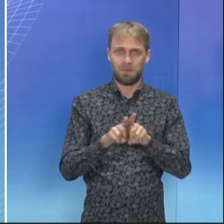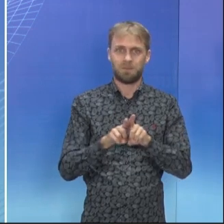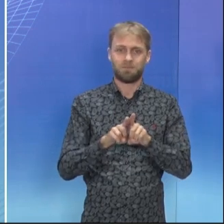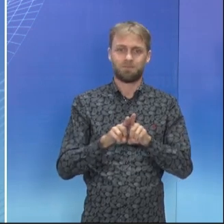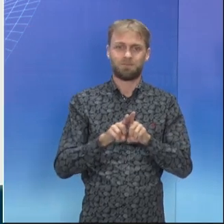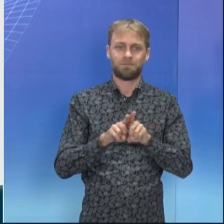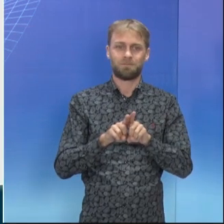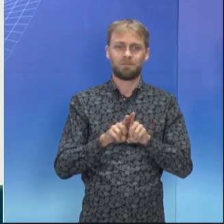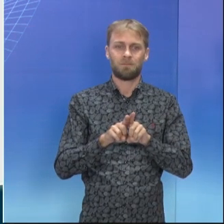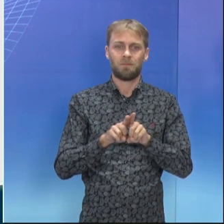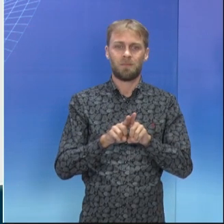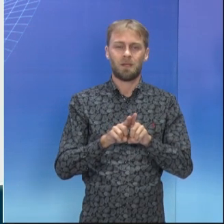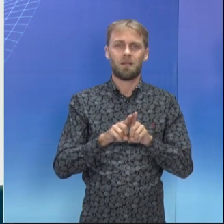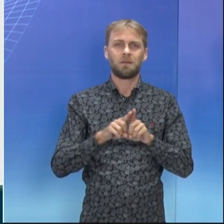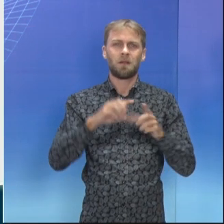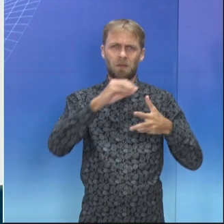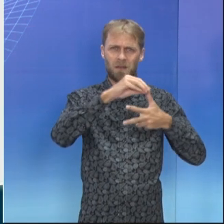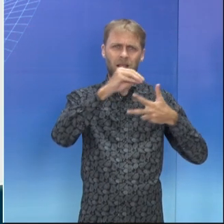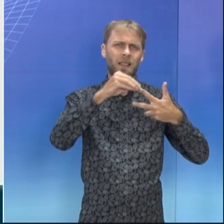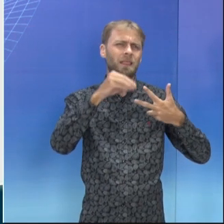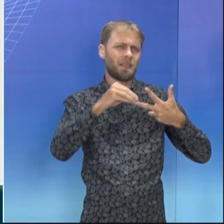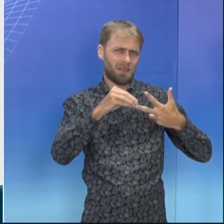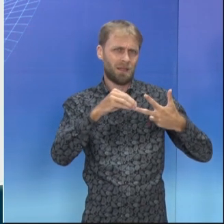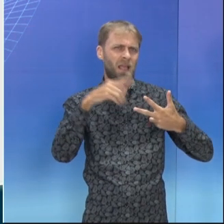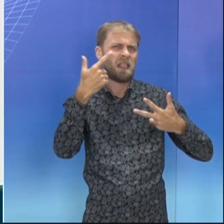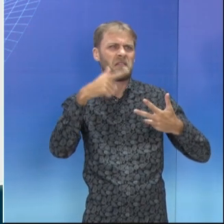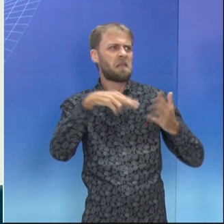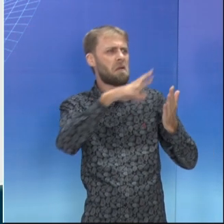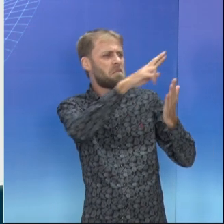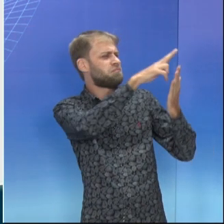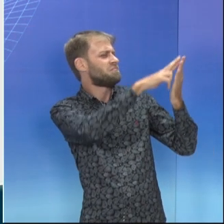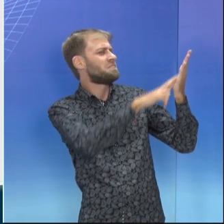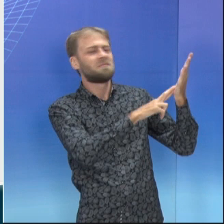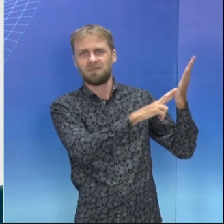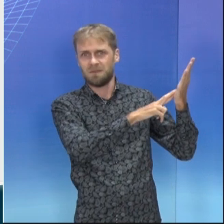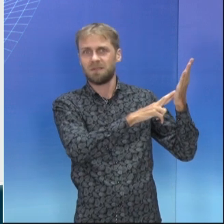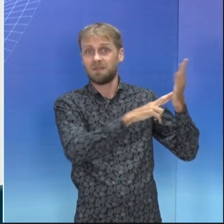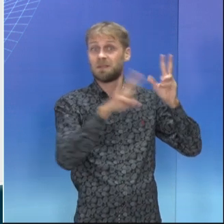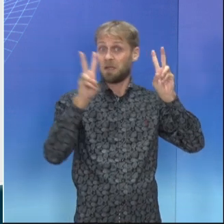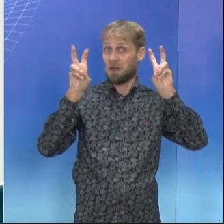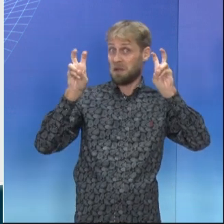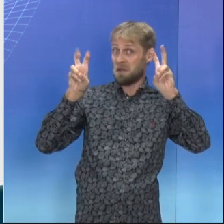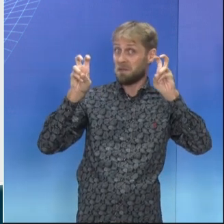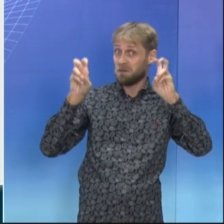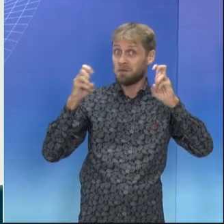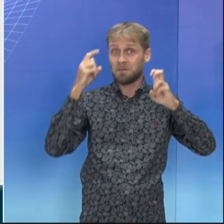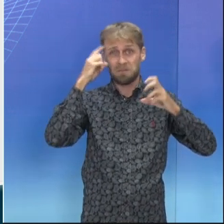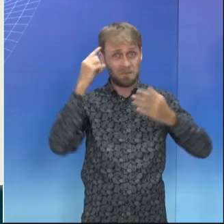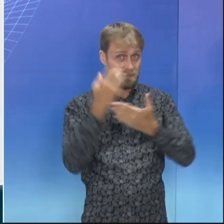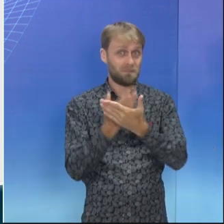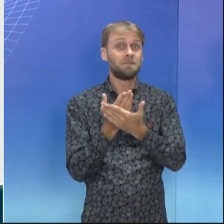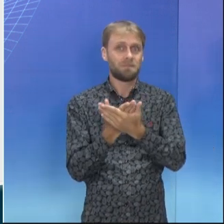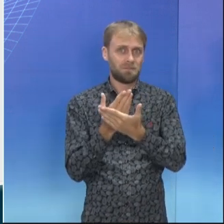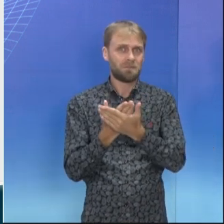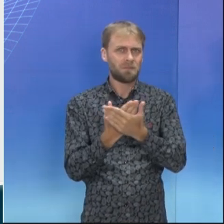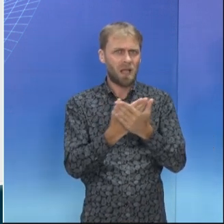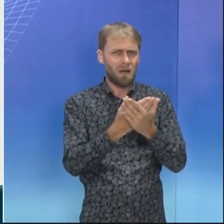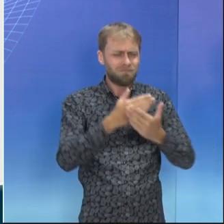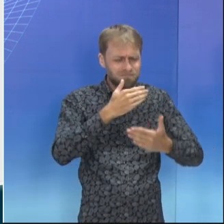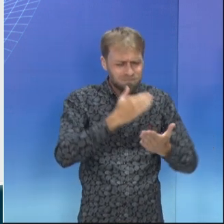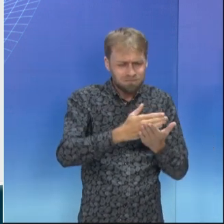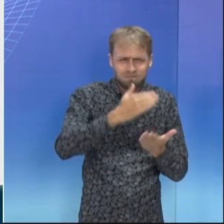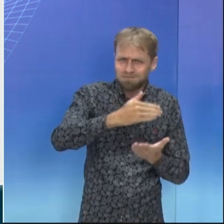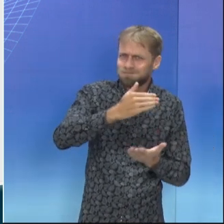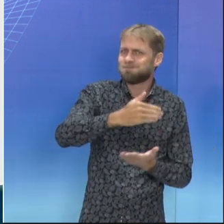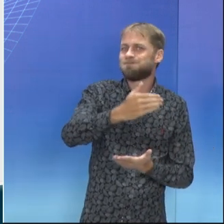que no Enem, ele não tem um rol de conteúdos que a gente possa elaborar e estudar seguindo aquele passo a